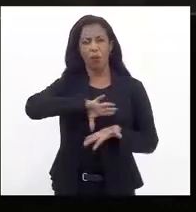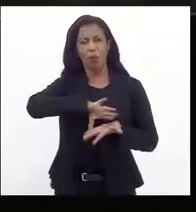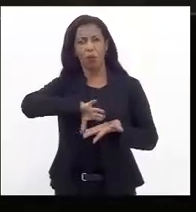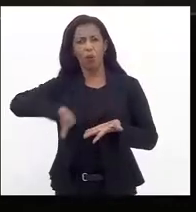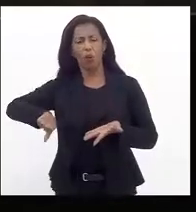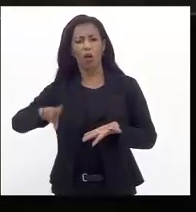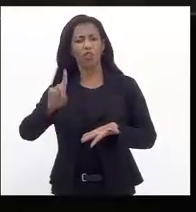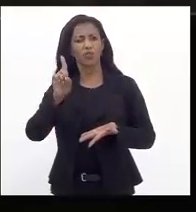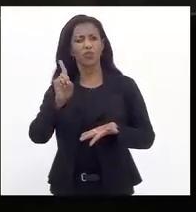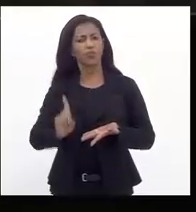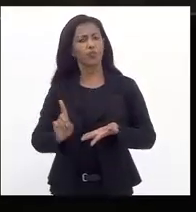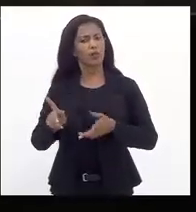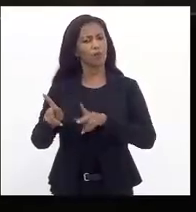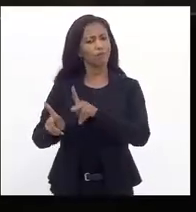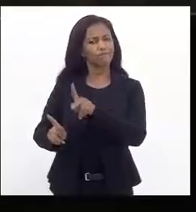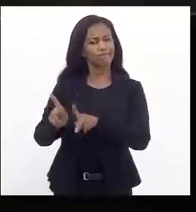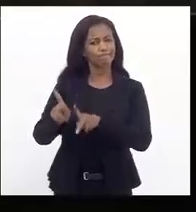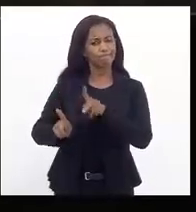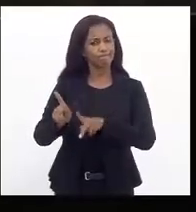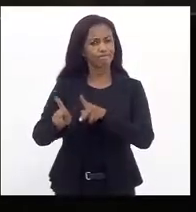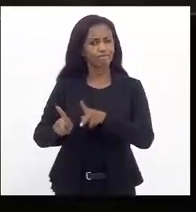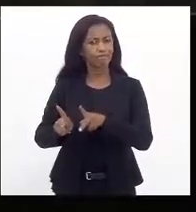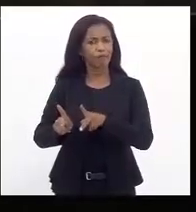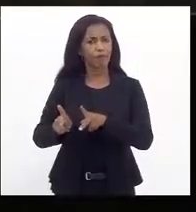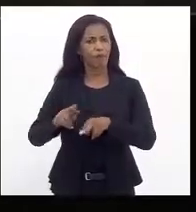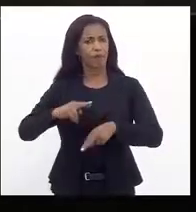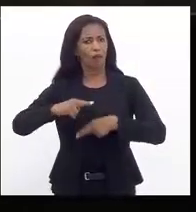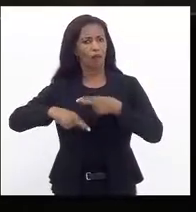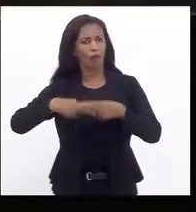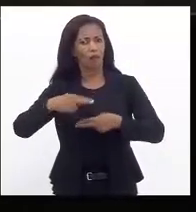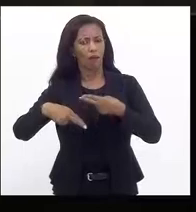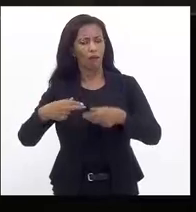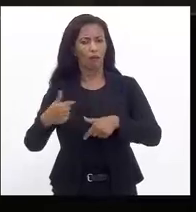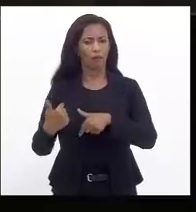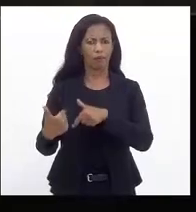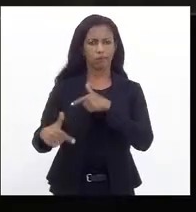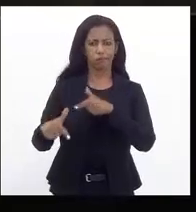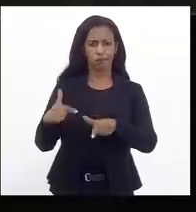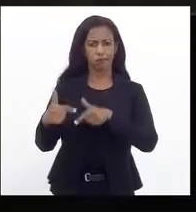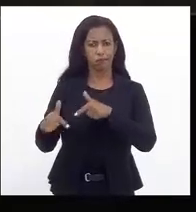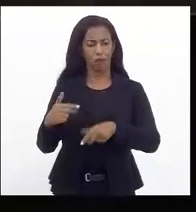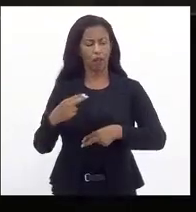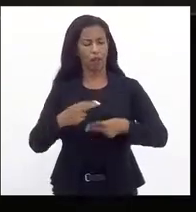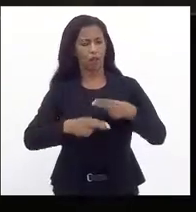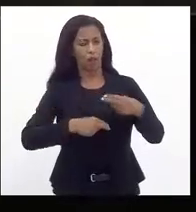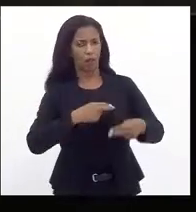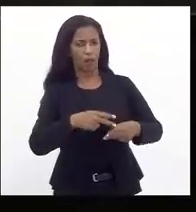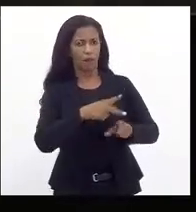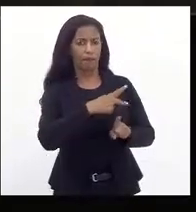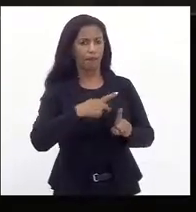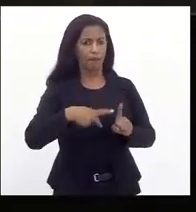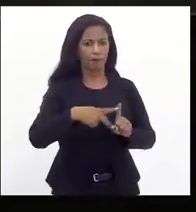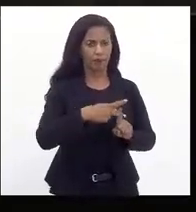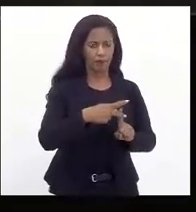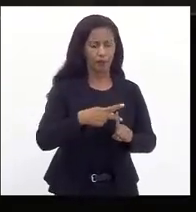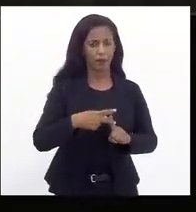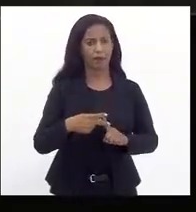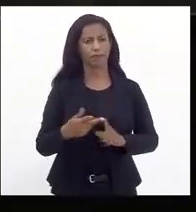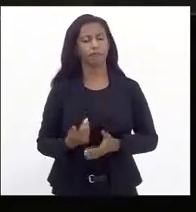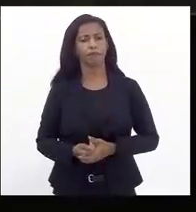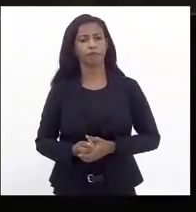direitos da população através da reforma trabalhista através da reforma previdenciária